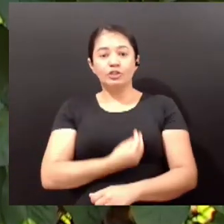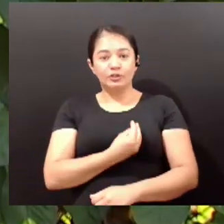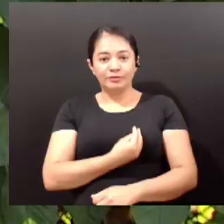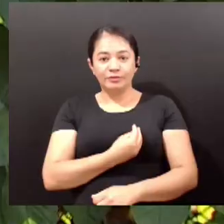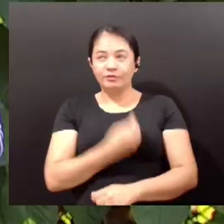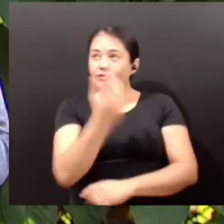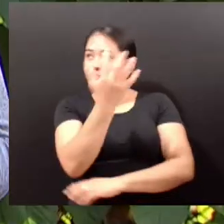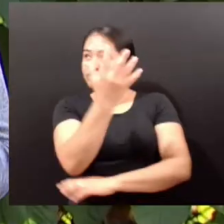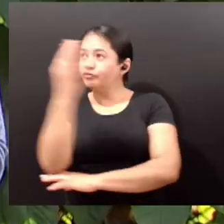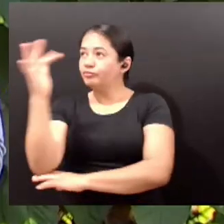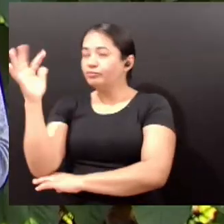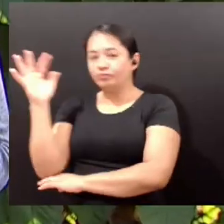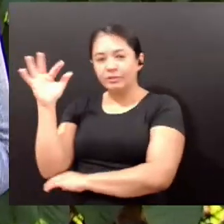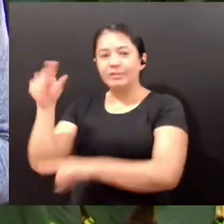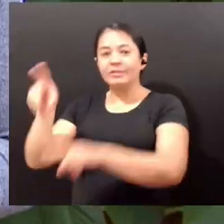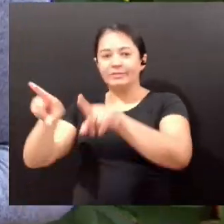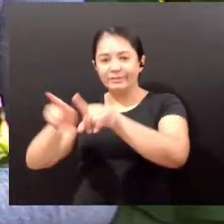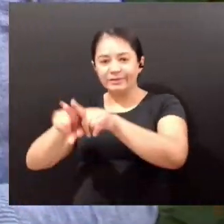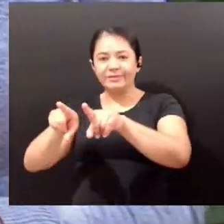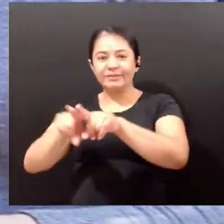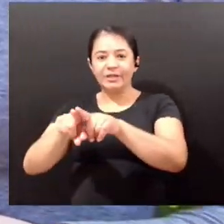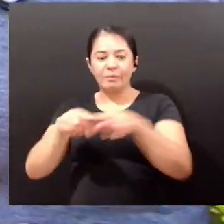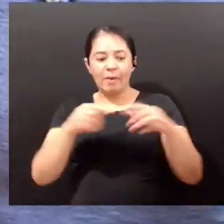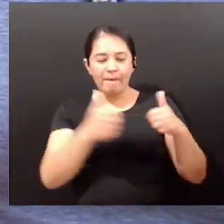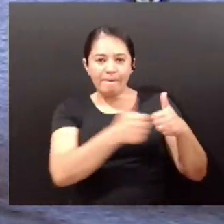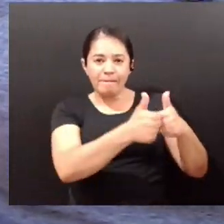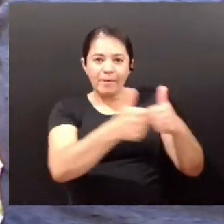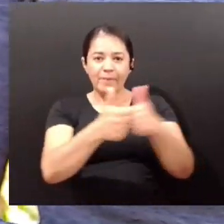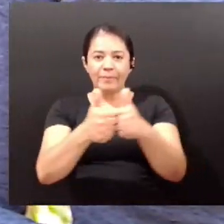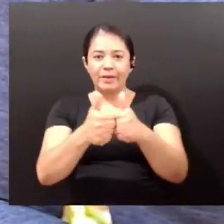densas quanto nos arredores de áreas urbanas.